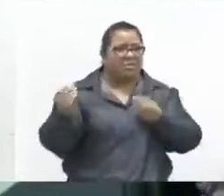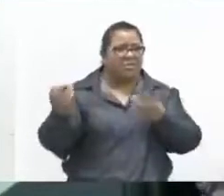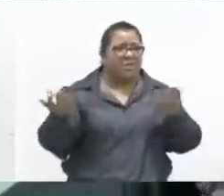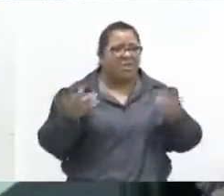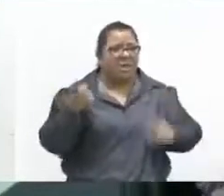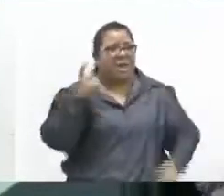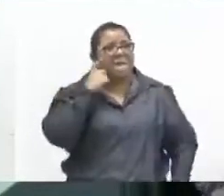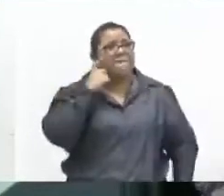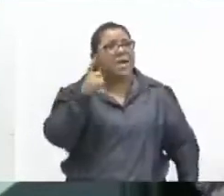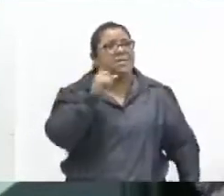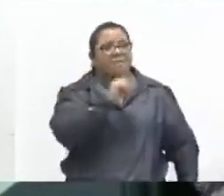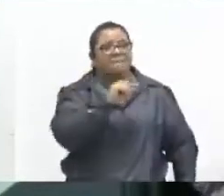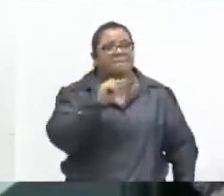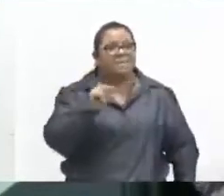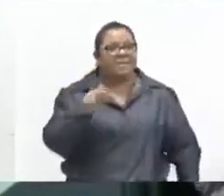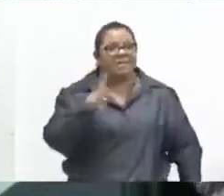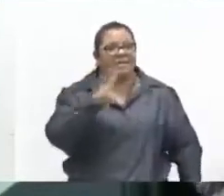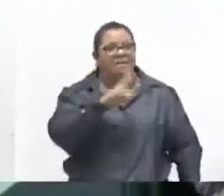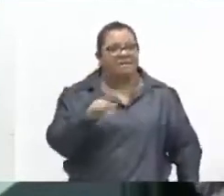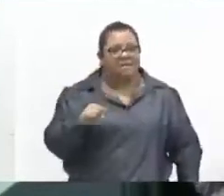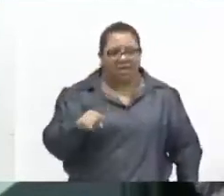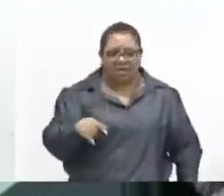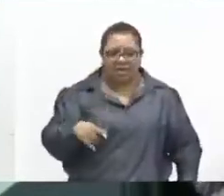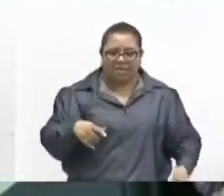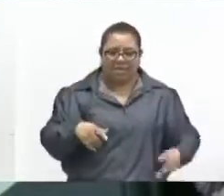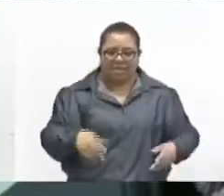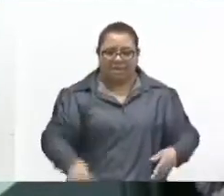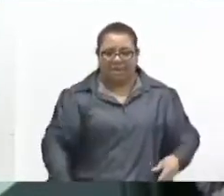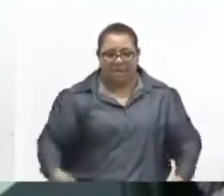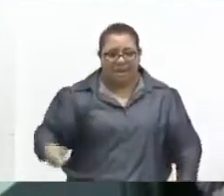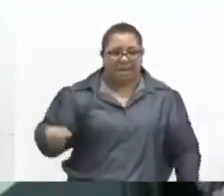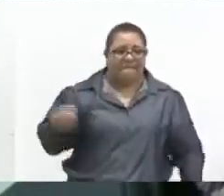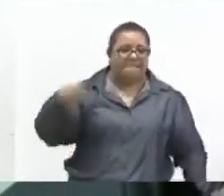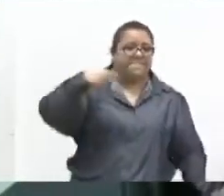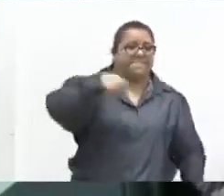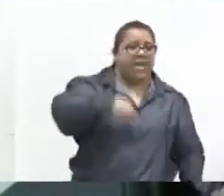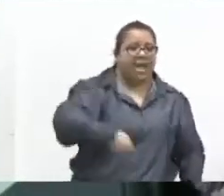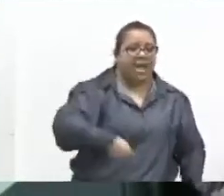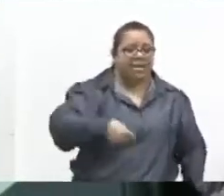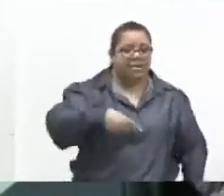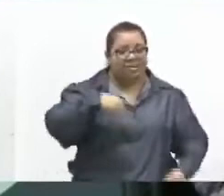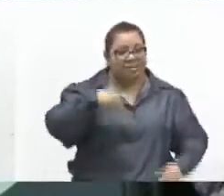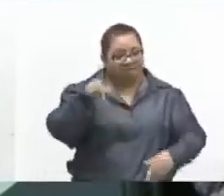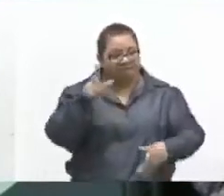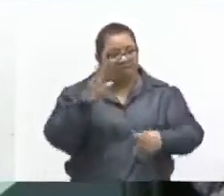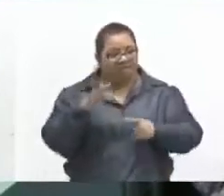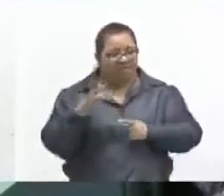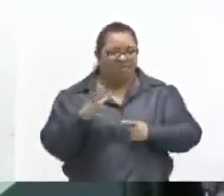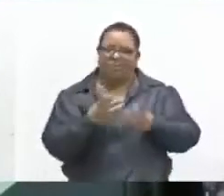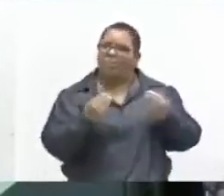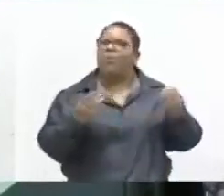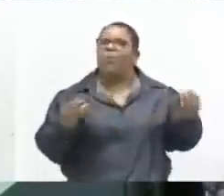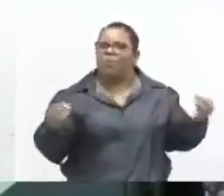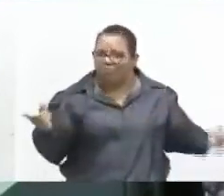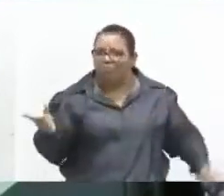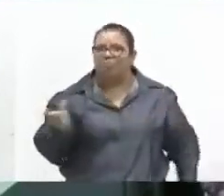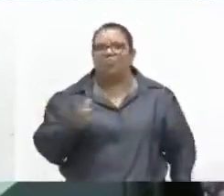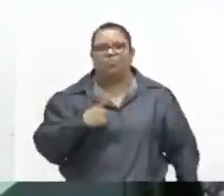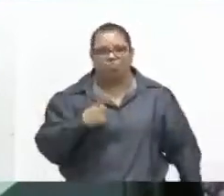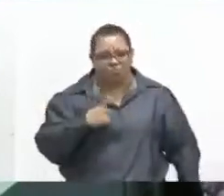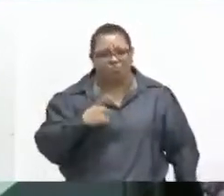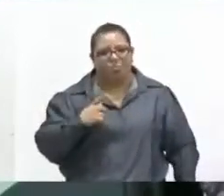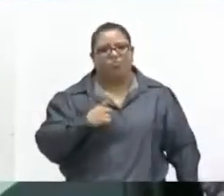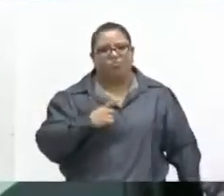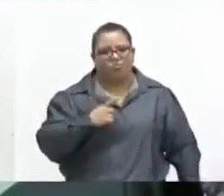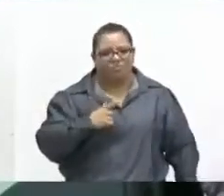pensando, quem é a pessoa que vai fazer sua mala, sair da sua casa e ir para a universidade? Gente, existem muitas pessoas que têm sede por educação